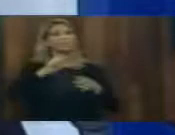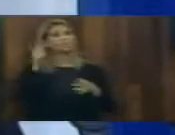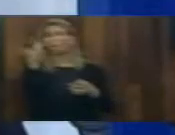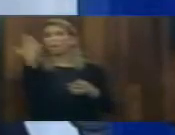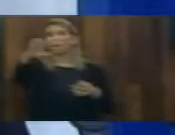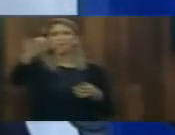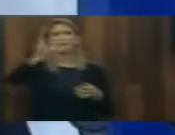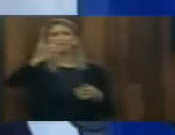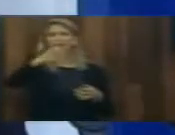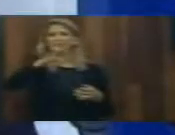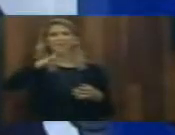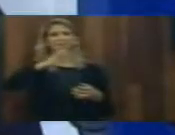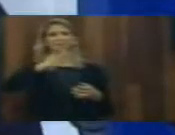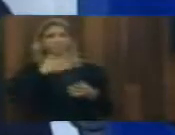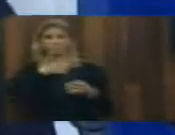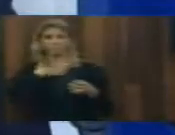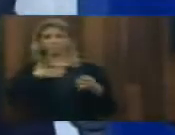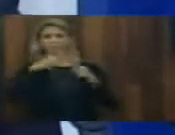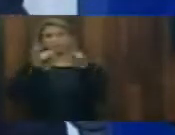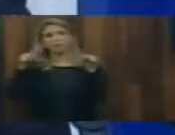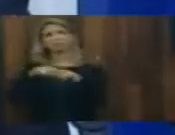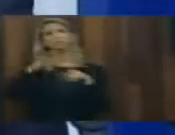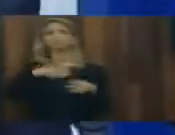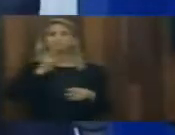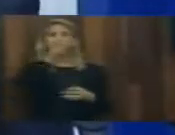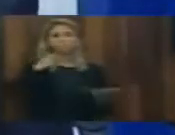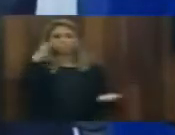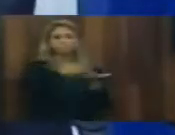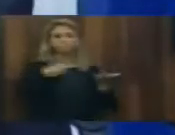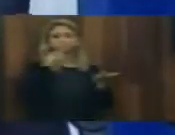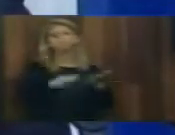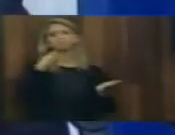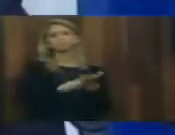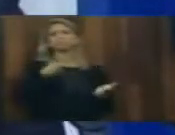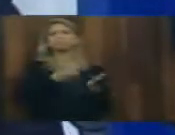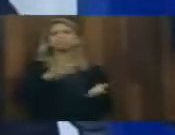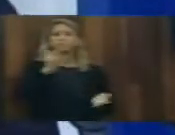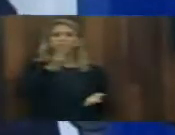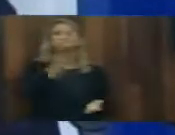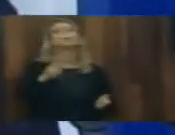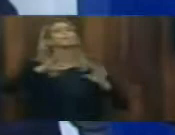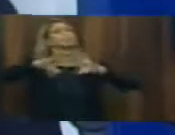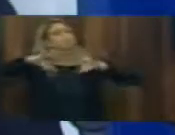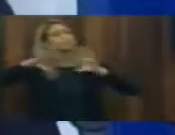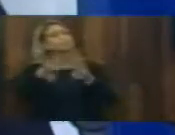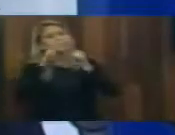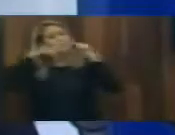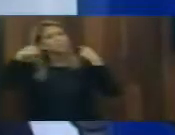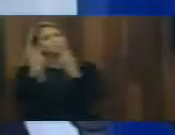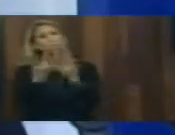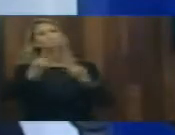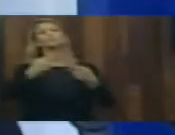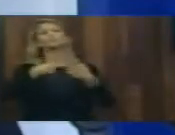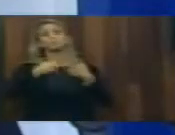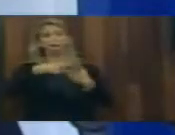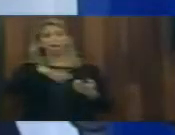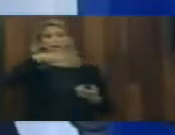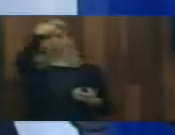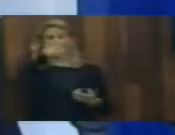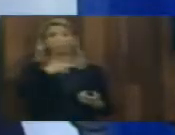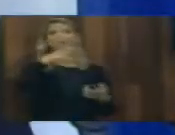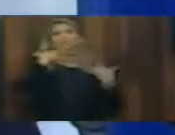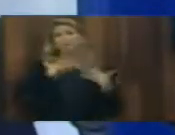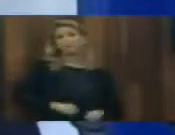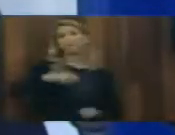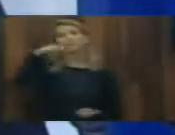do meu gabinete. Então, por isso, eu luto por todas as causas, todas as categorias. Quando eu me propus a ser